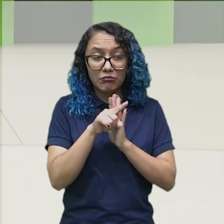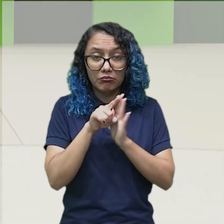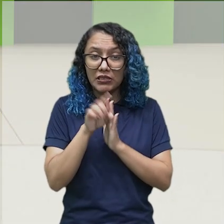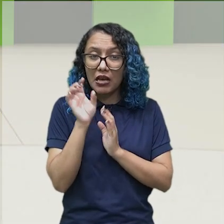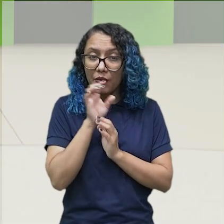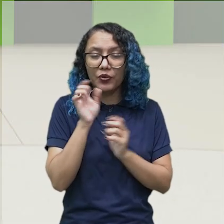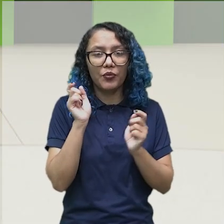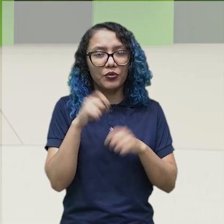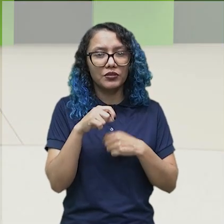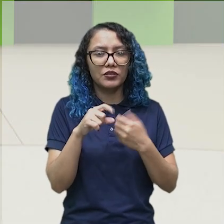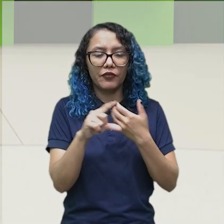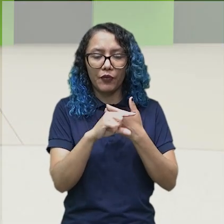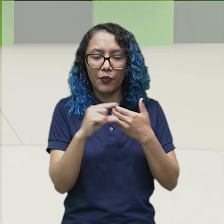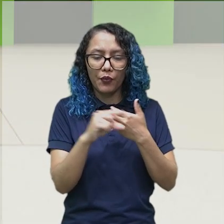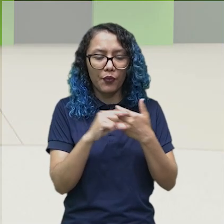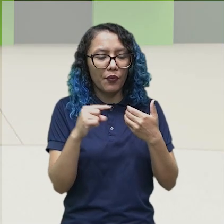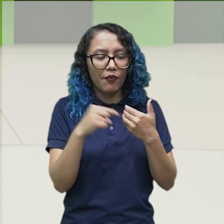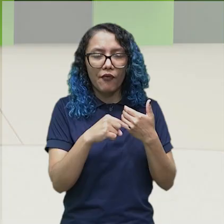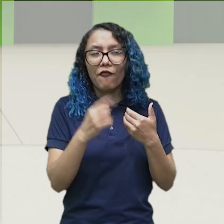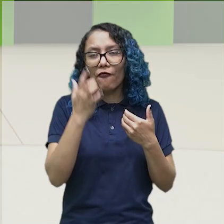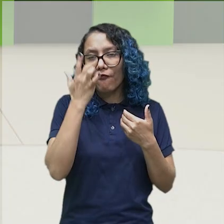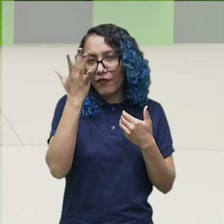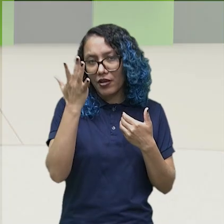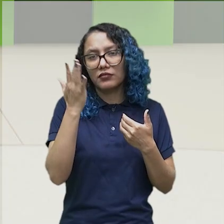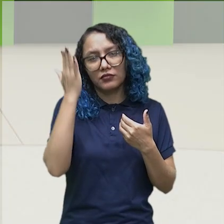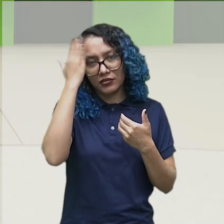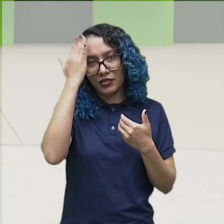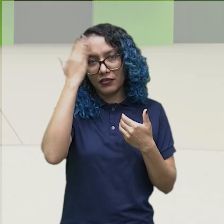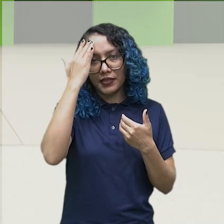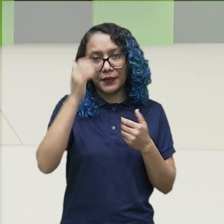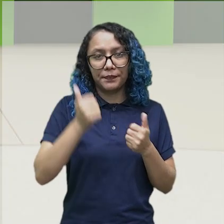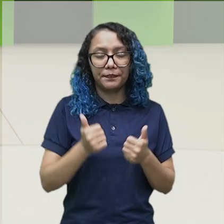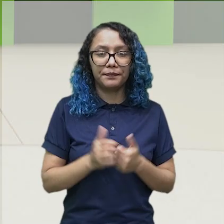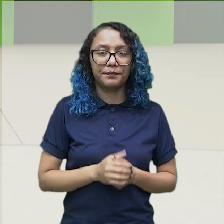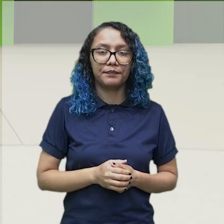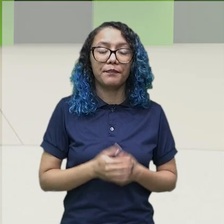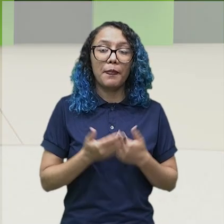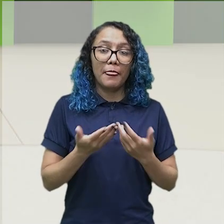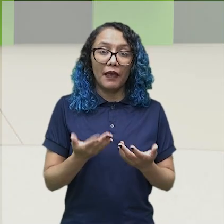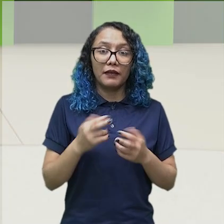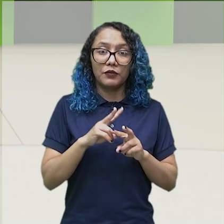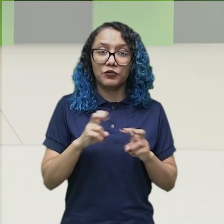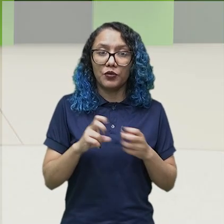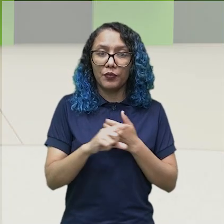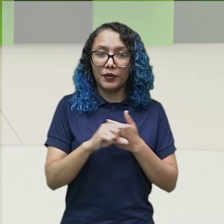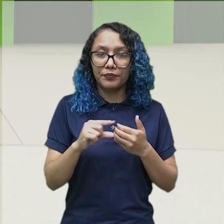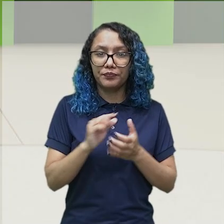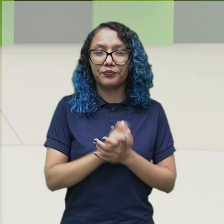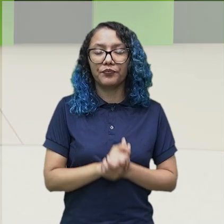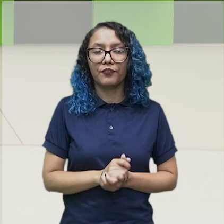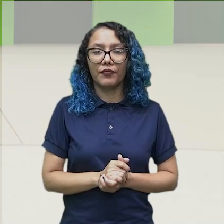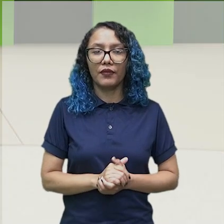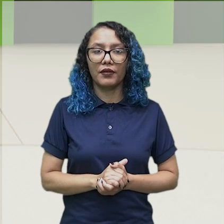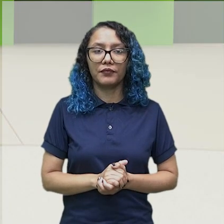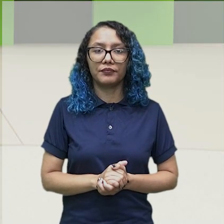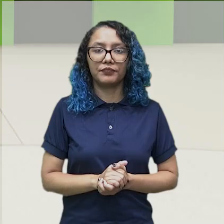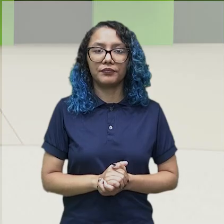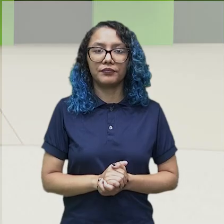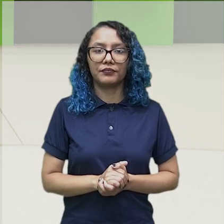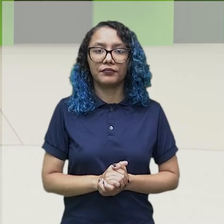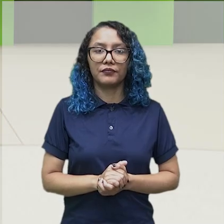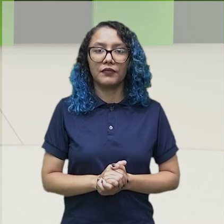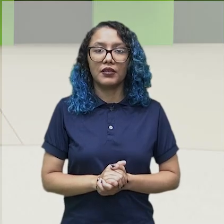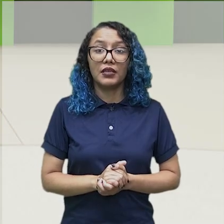de rótulos de maneira facilitada, né? Então, a questão aqui dos rótulos, né? Uma peculiaridade